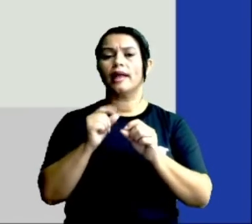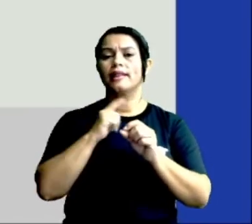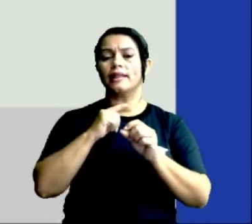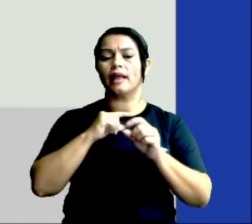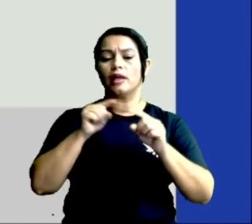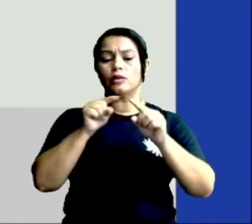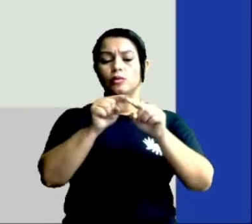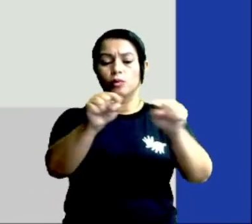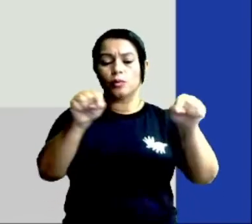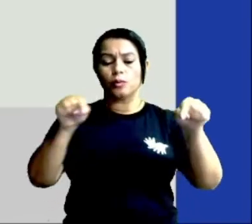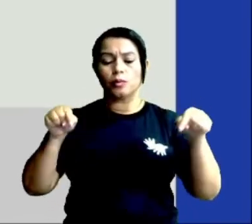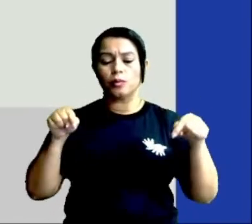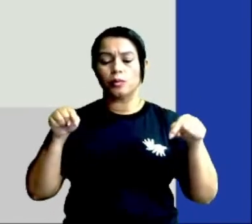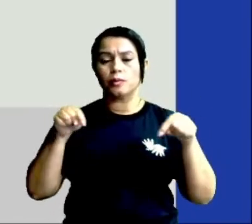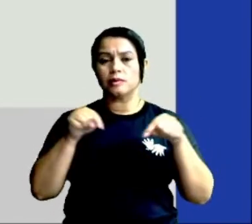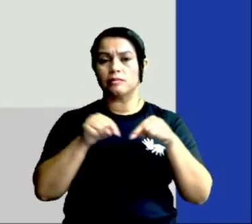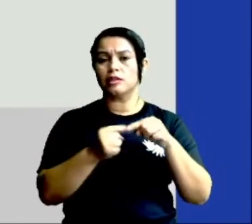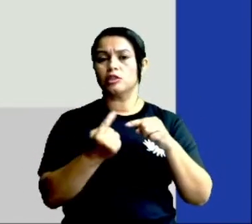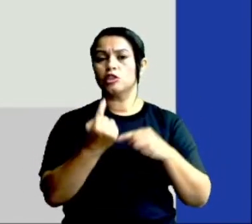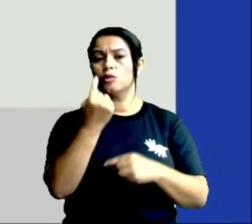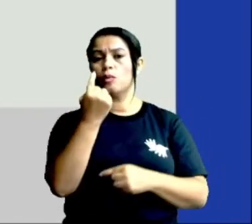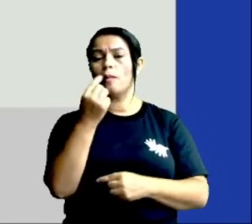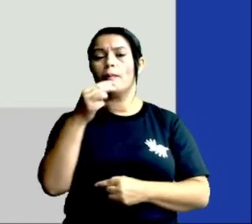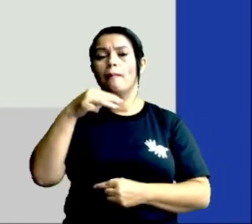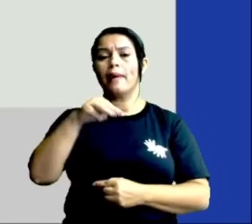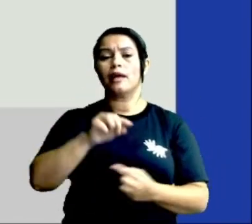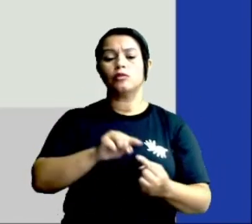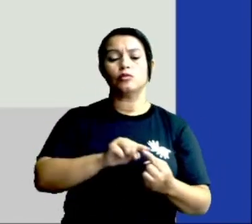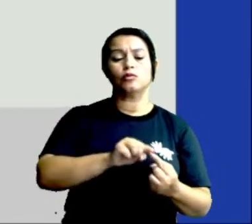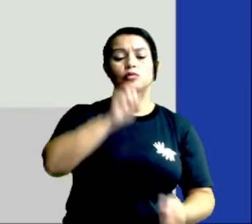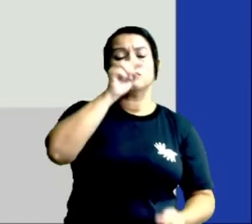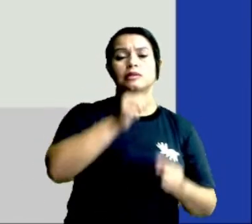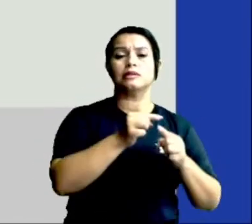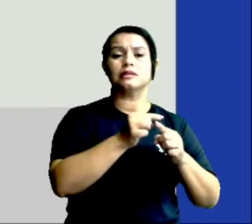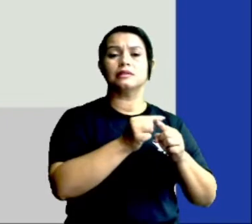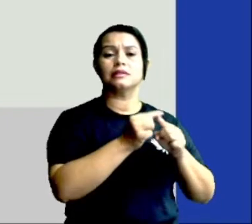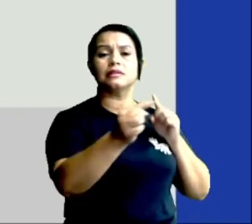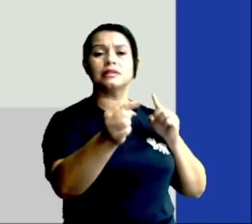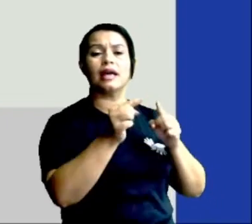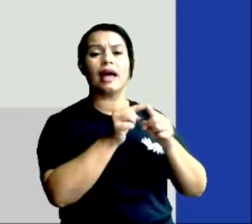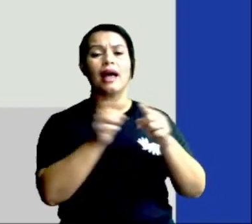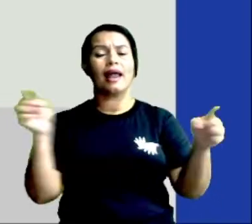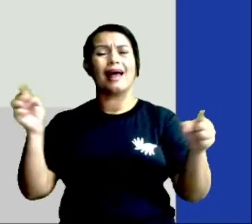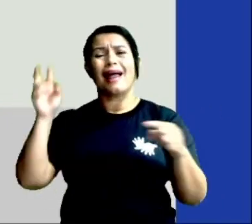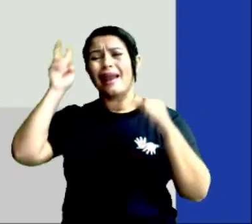ocupado por um cubo de 1 metro de aresta. Ou seja, lembra que na aula